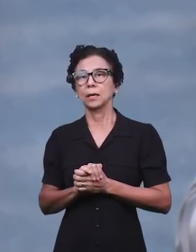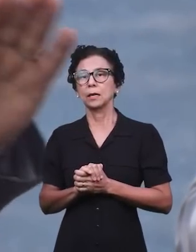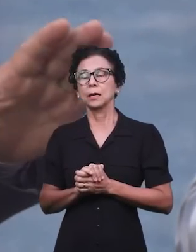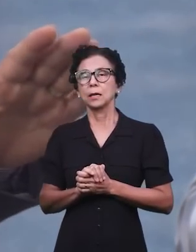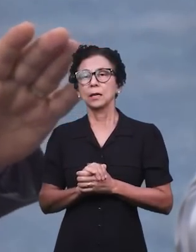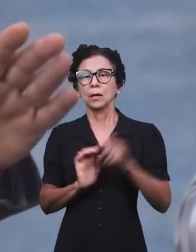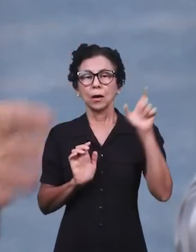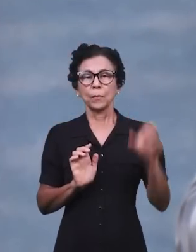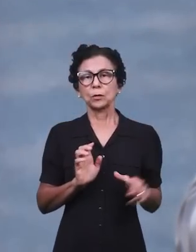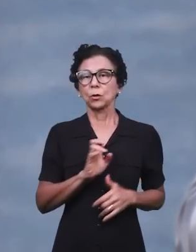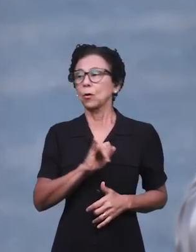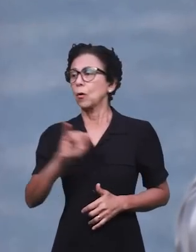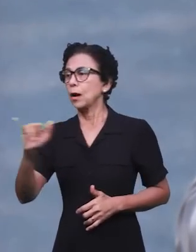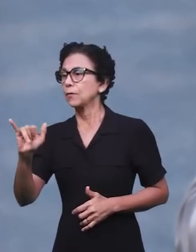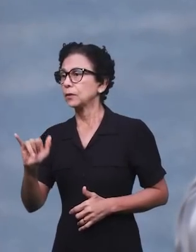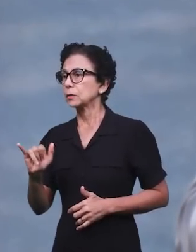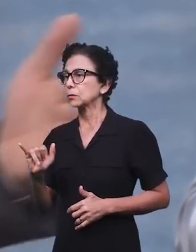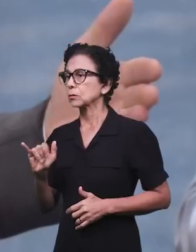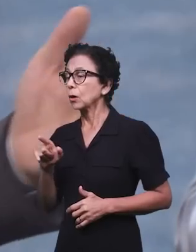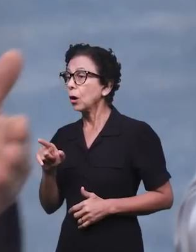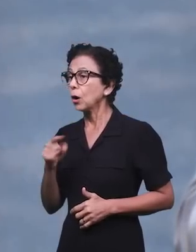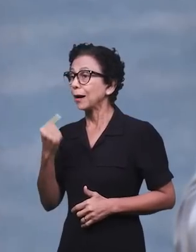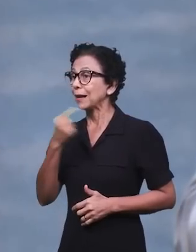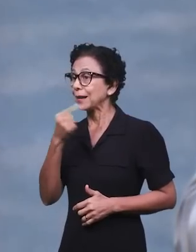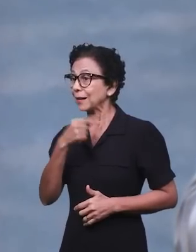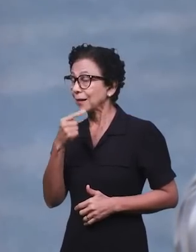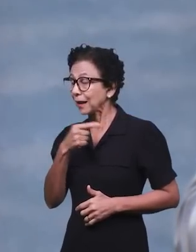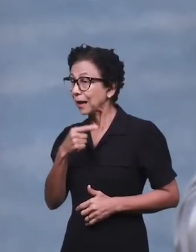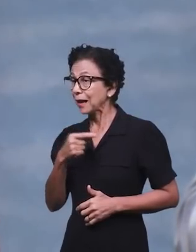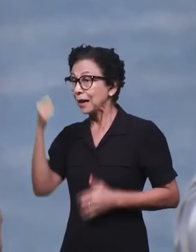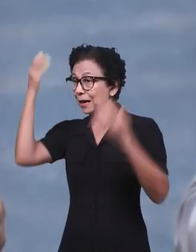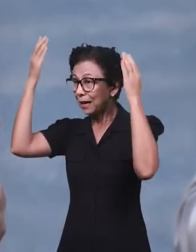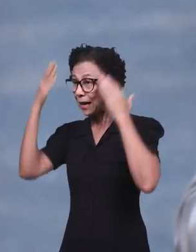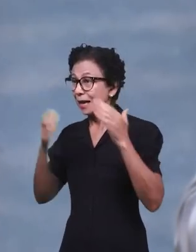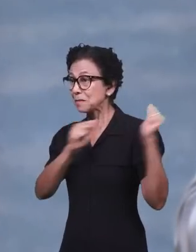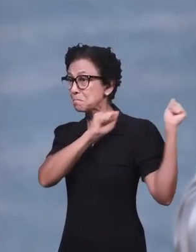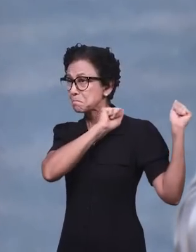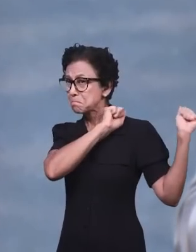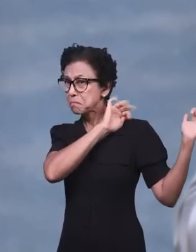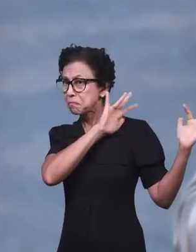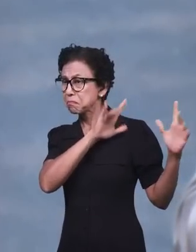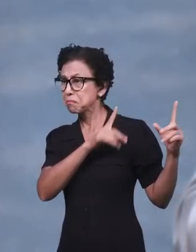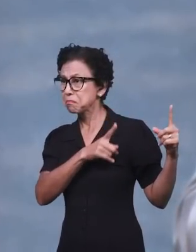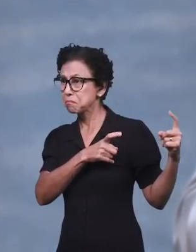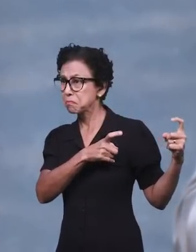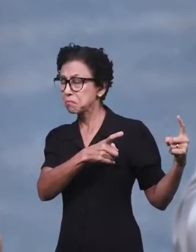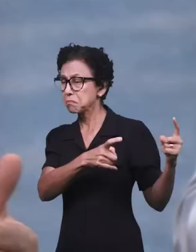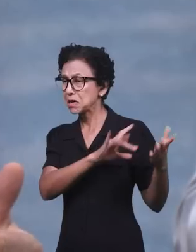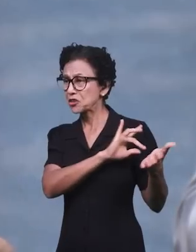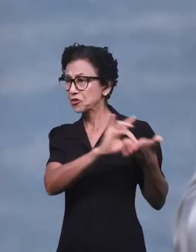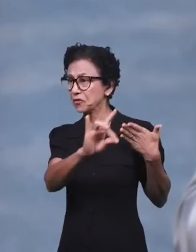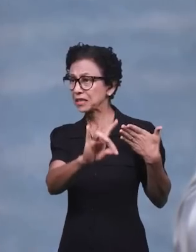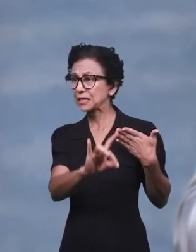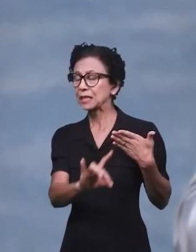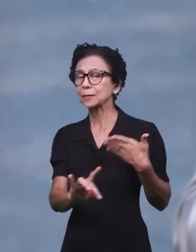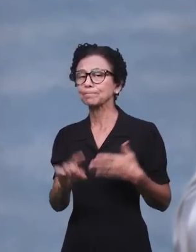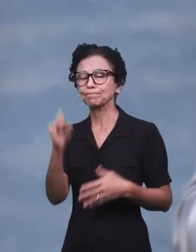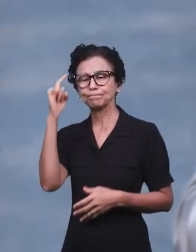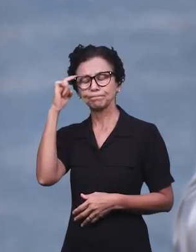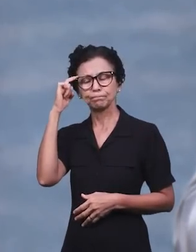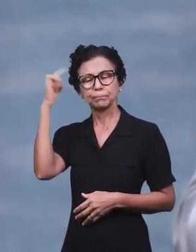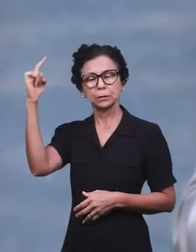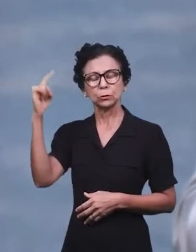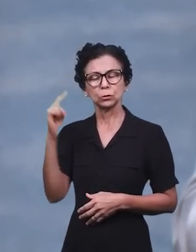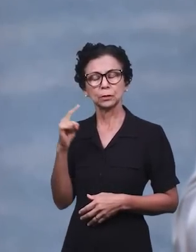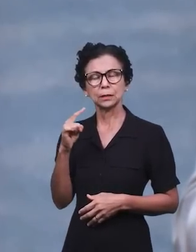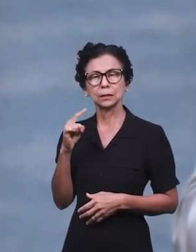O inimigo não chegou ainda, mas está vindo. A calamidade se aproxima. Ele fez o quê? Ele fez aquilo que